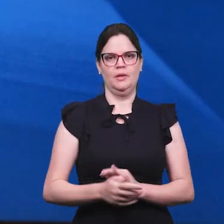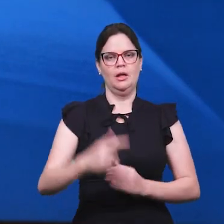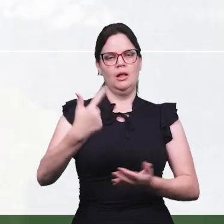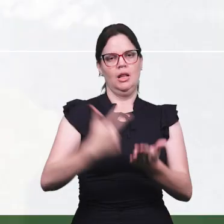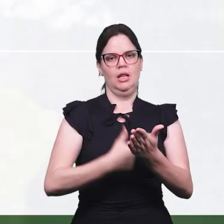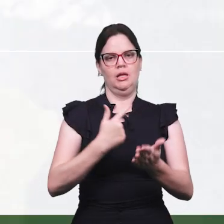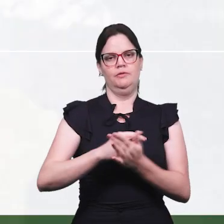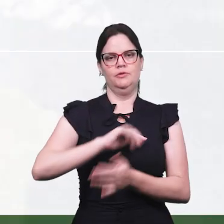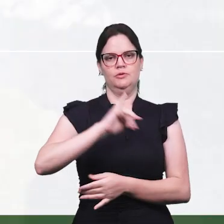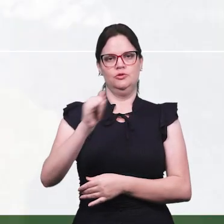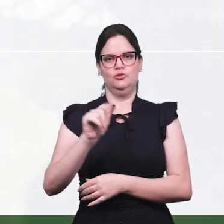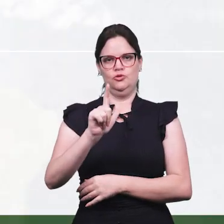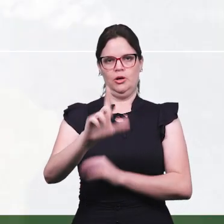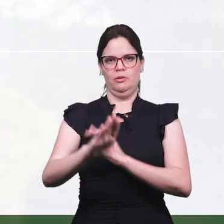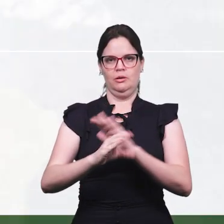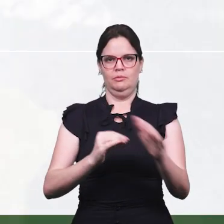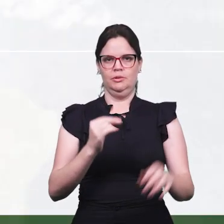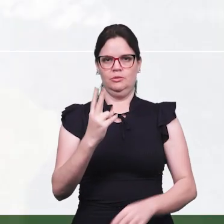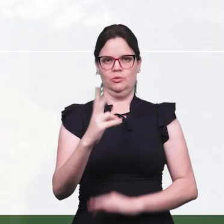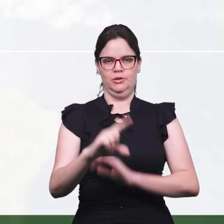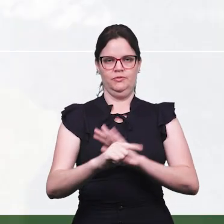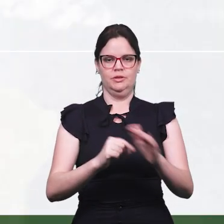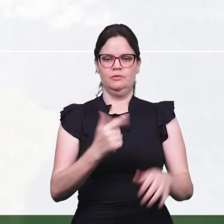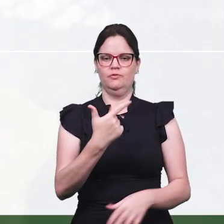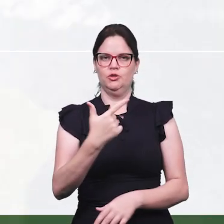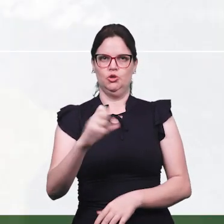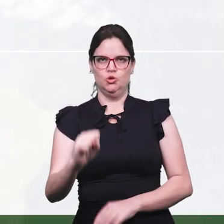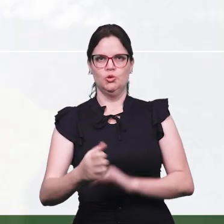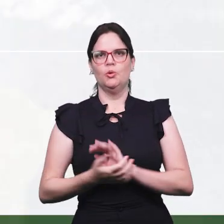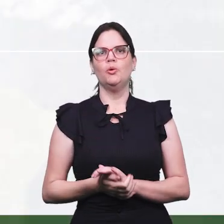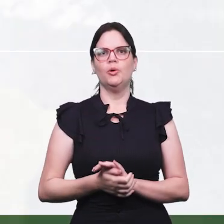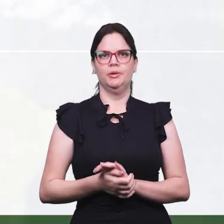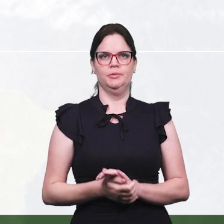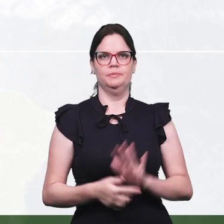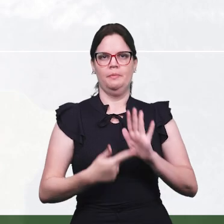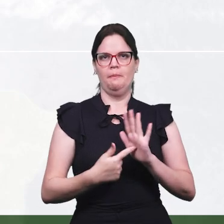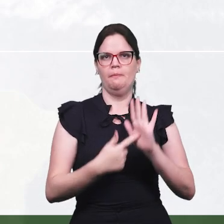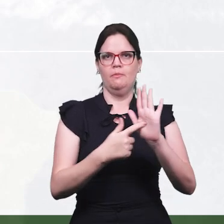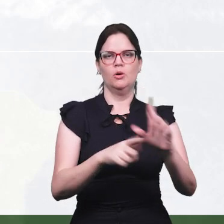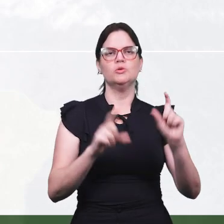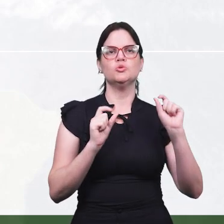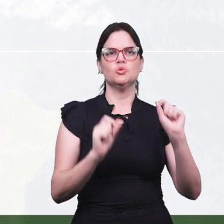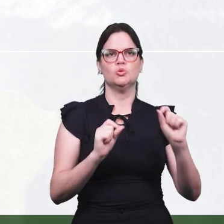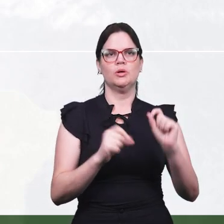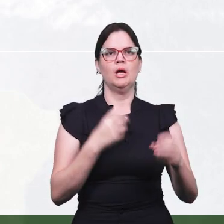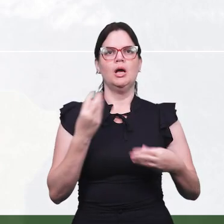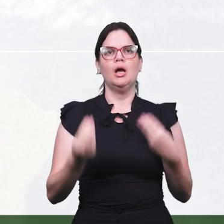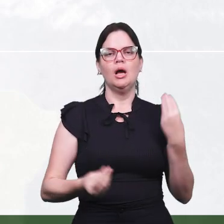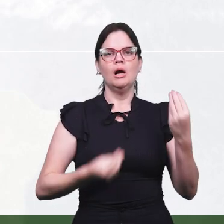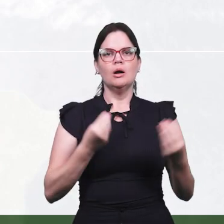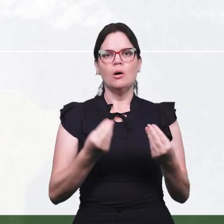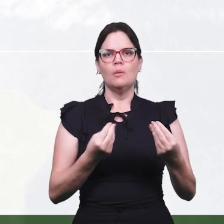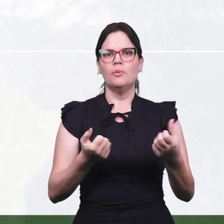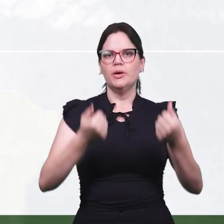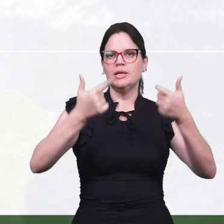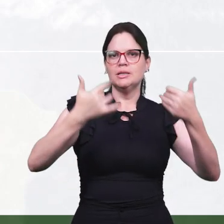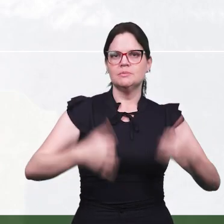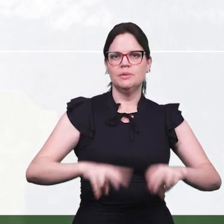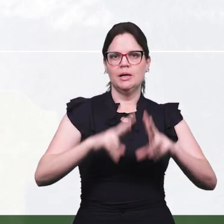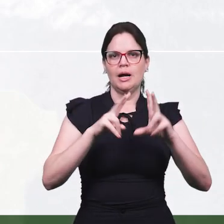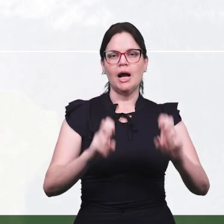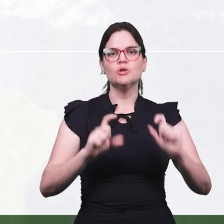diz assim: conforme Joel, capítulo 2, verso 28, como podemos definir os 2 momentos